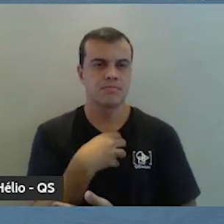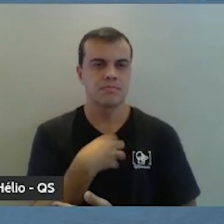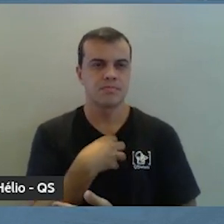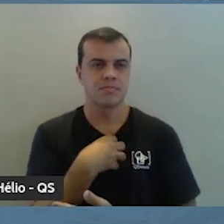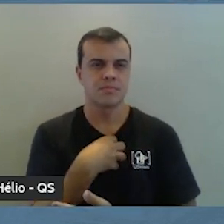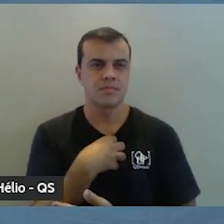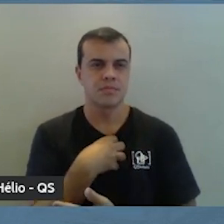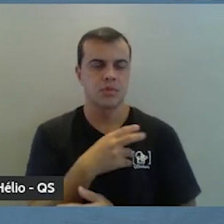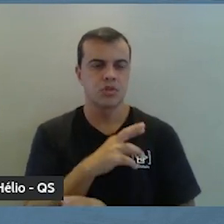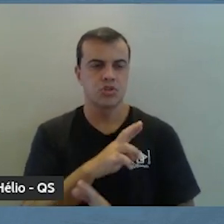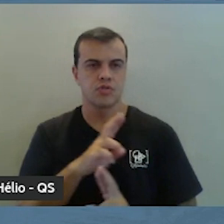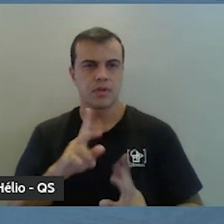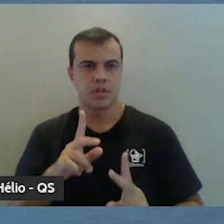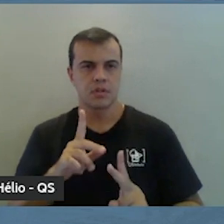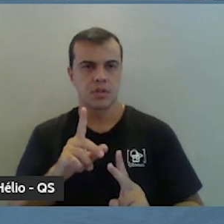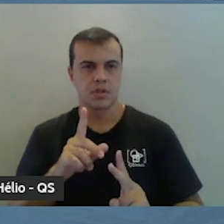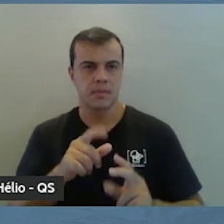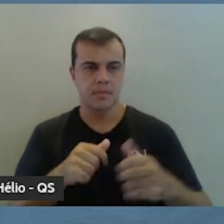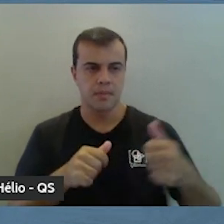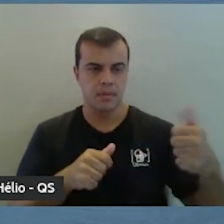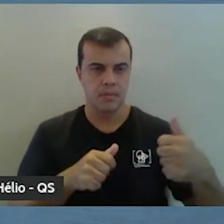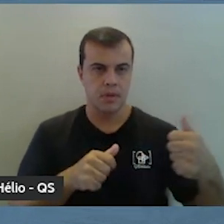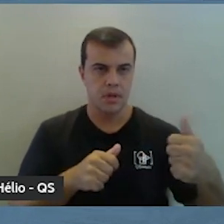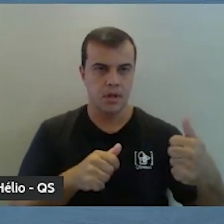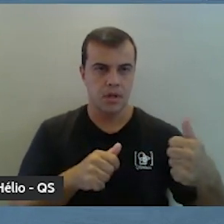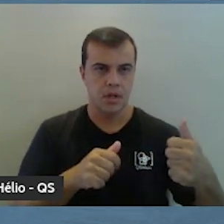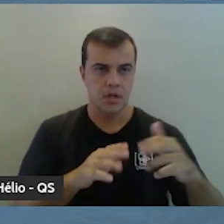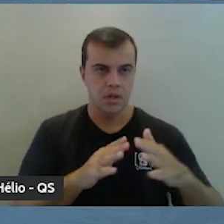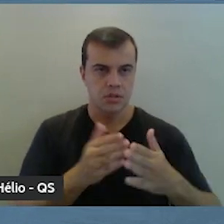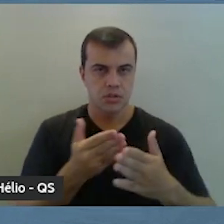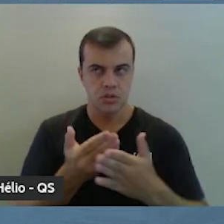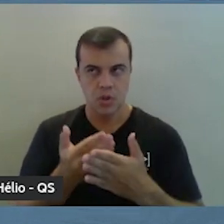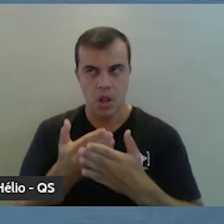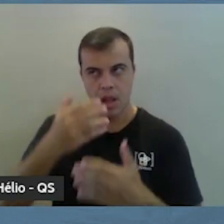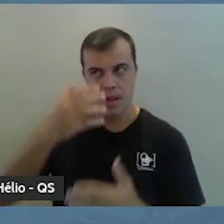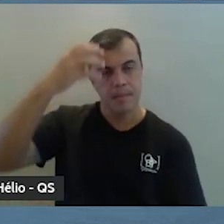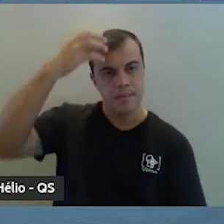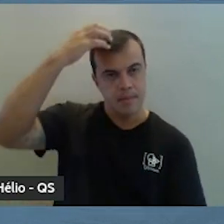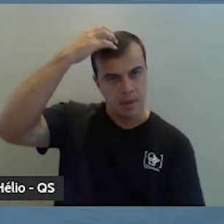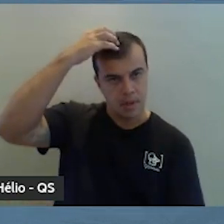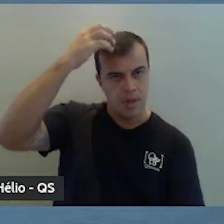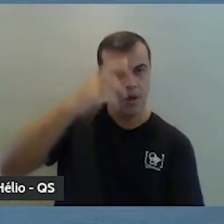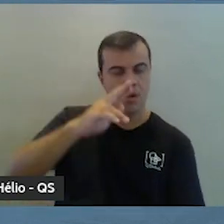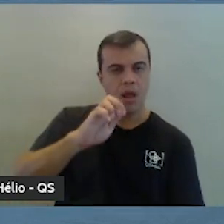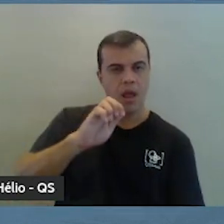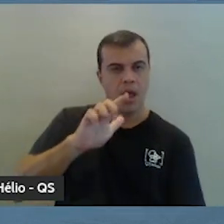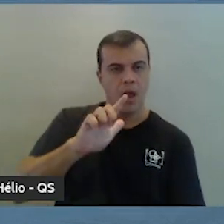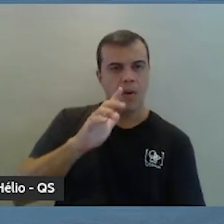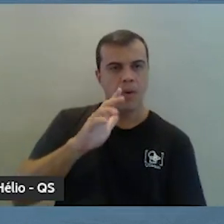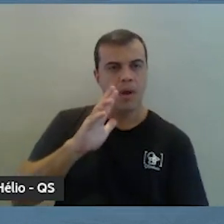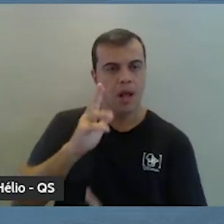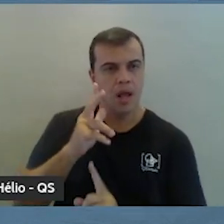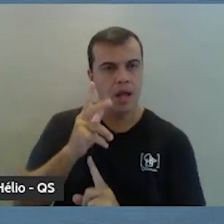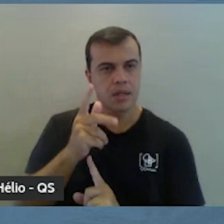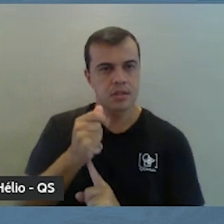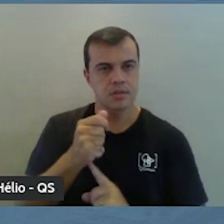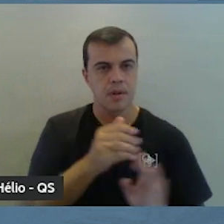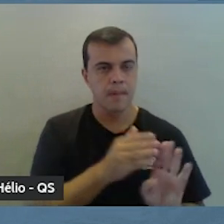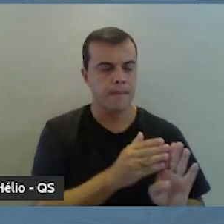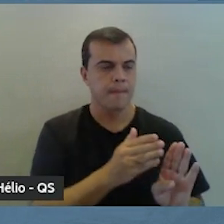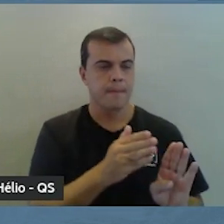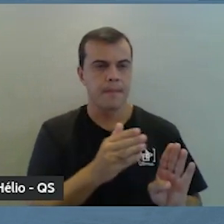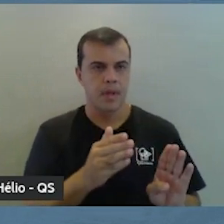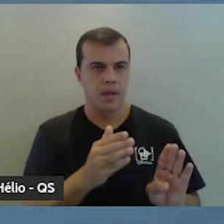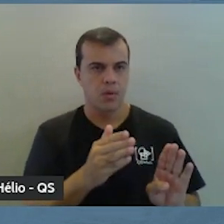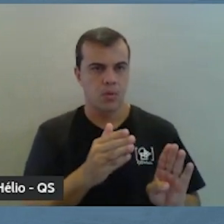que invertida. Cria-se primeiro a Escola Imperial, ou a Real Escola de Belas Artes, né, no período